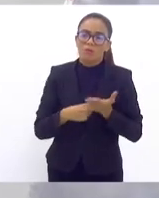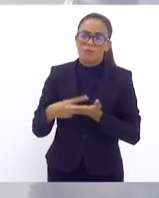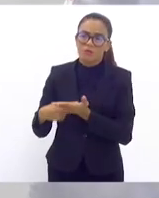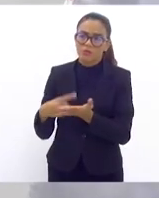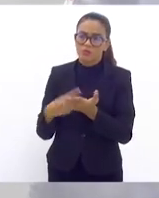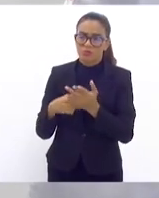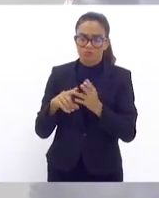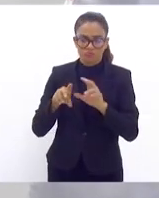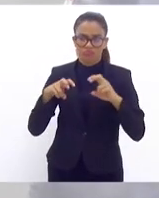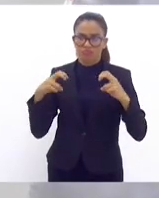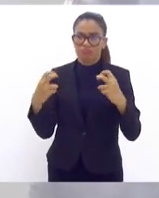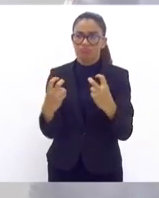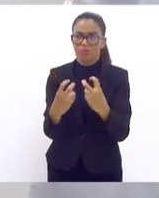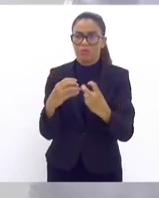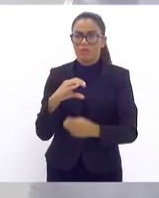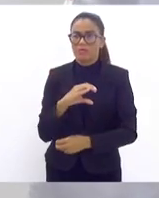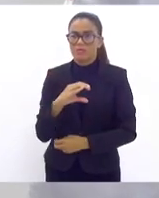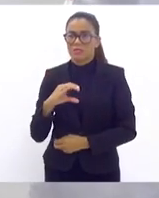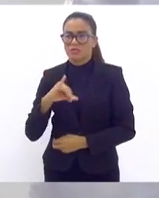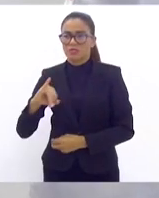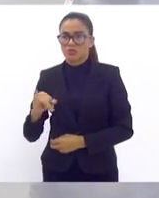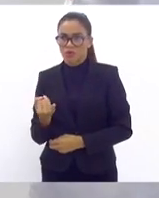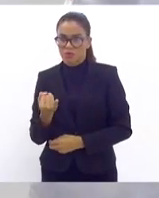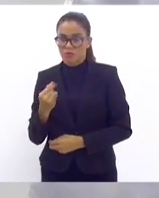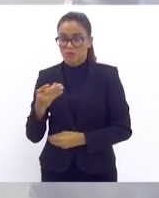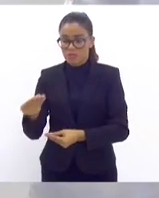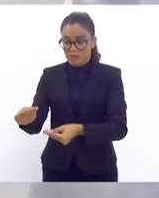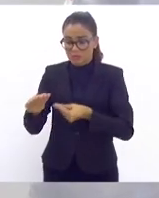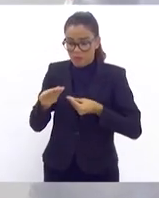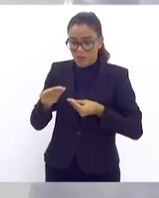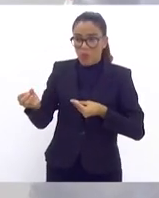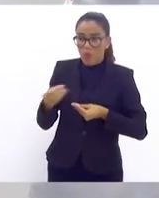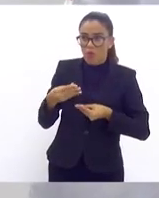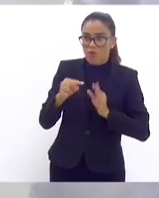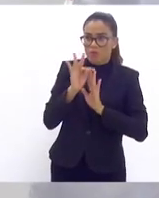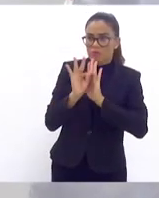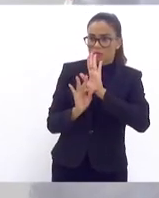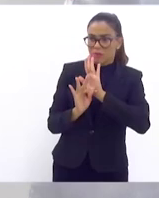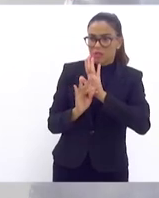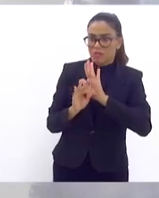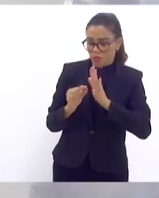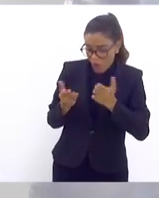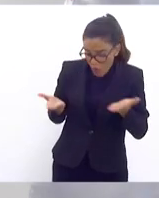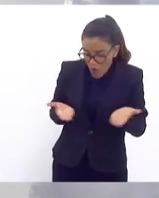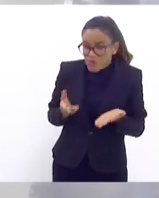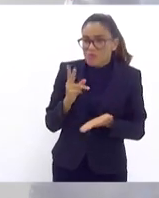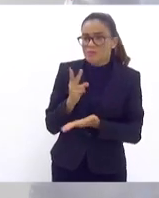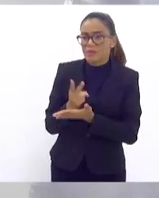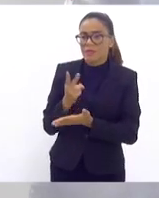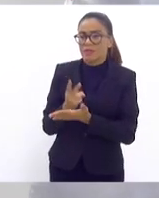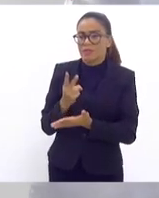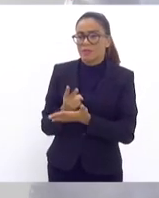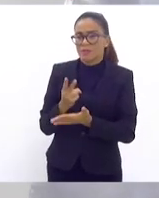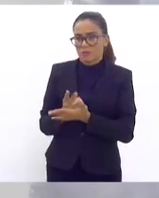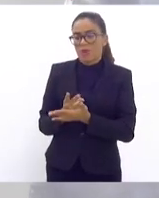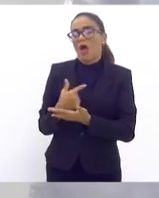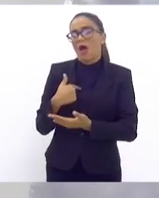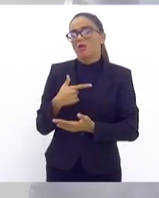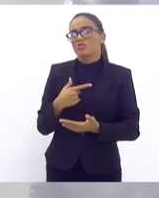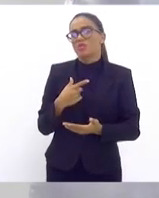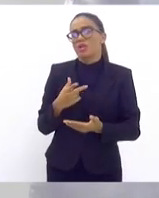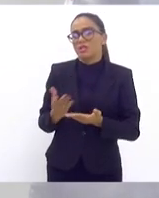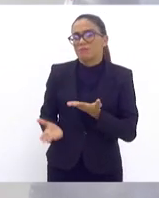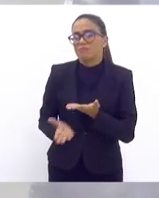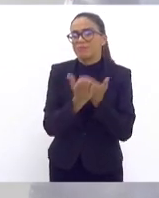CCJ, tão logo, Vossas Excelências, apresentem o novo texto, ainda hoje, a gente faz a designação para a pauta, para a